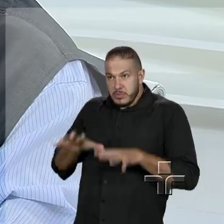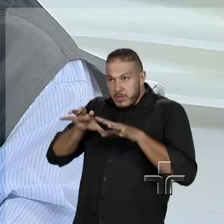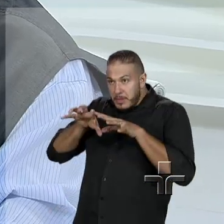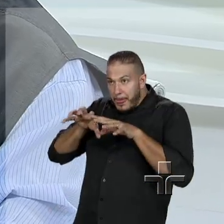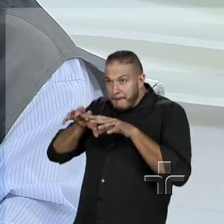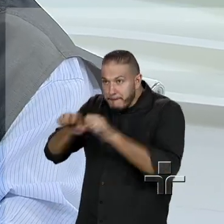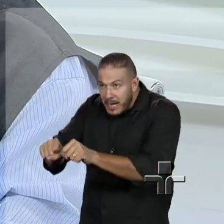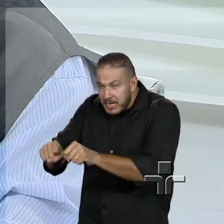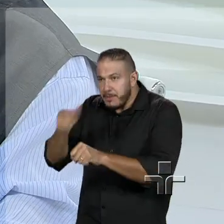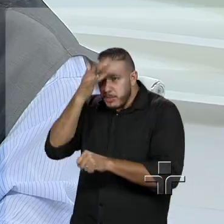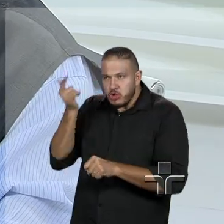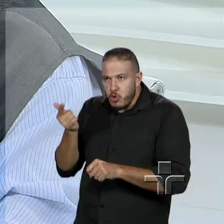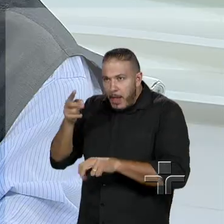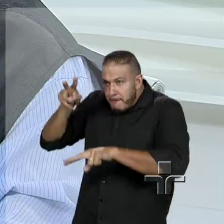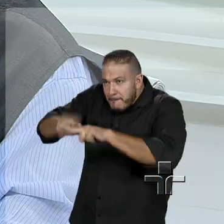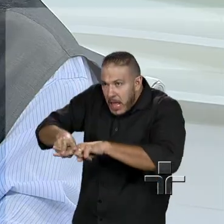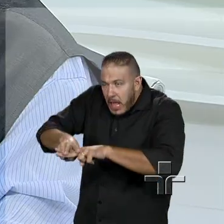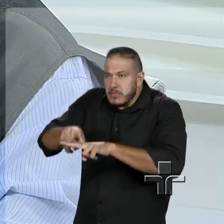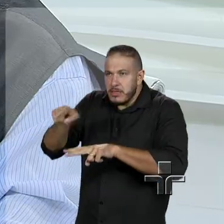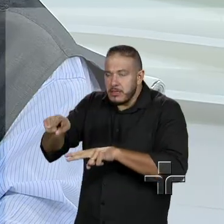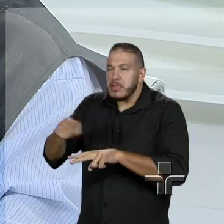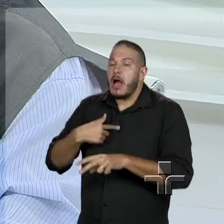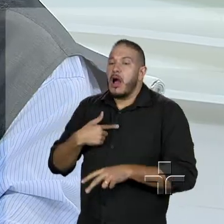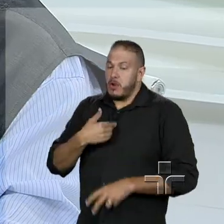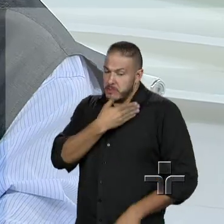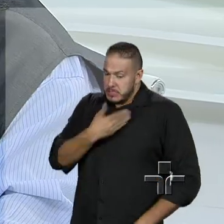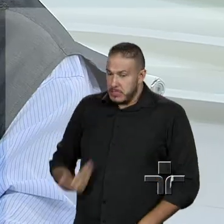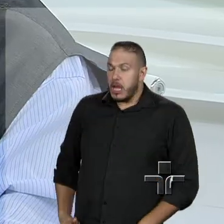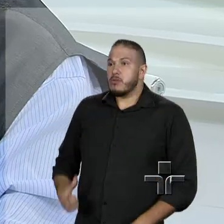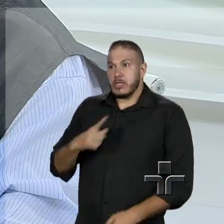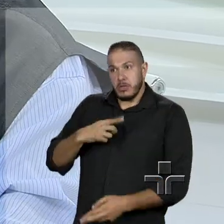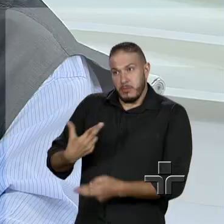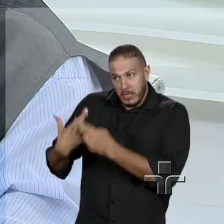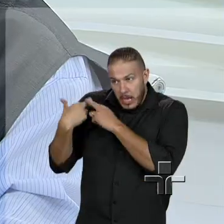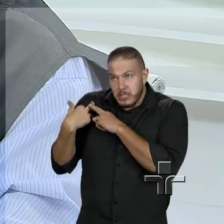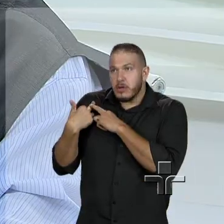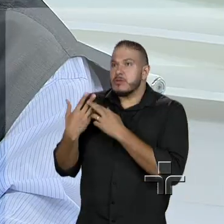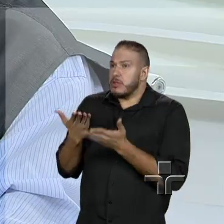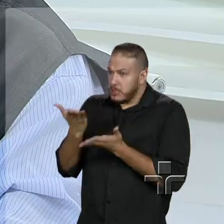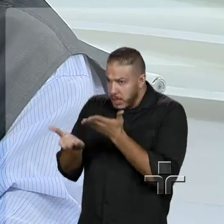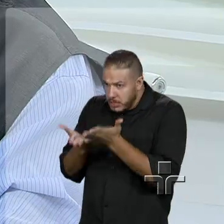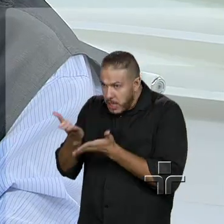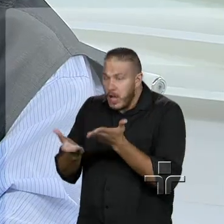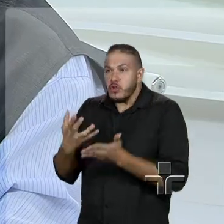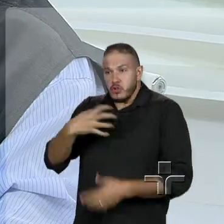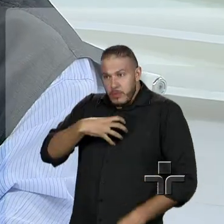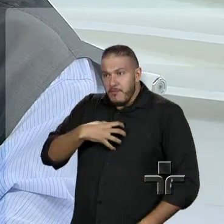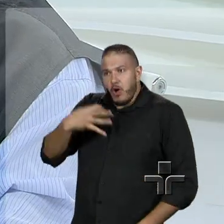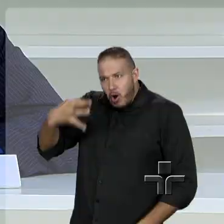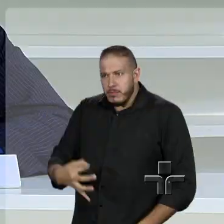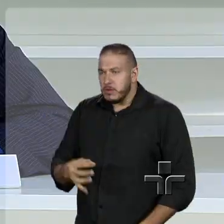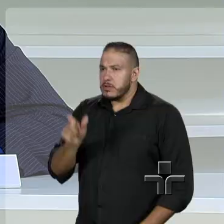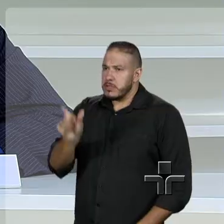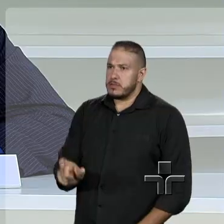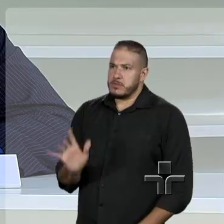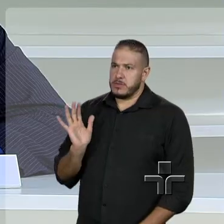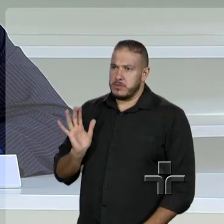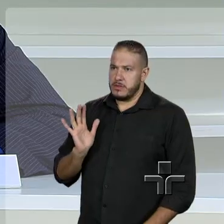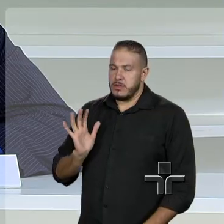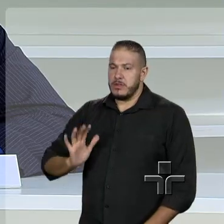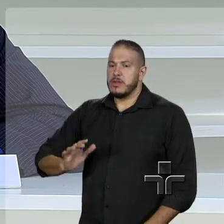de liberdade, tem a obrigação de considerá-lo, de tratá-lo adequadamente e de maneira íntegra. Não